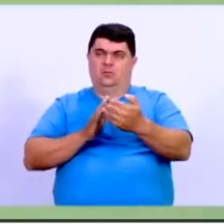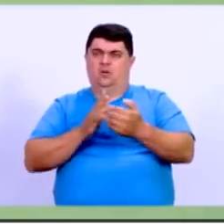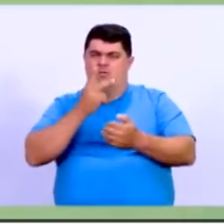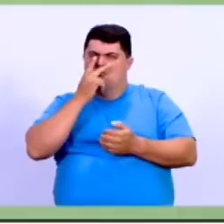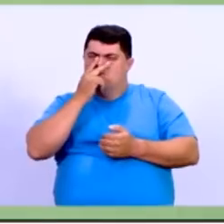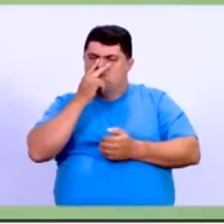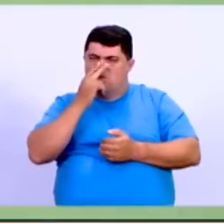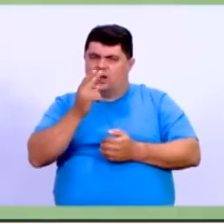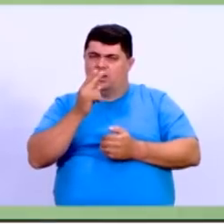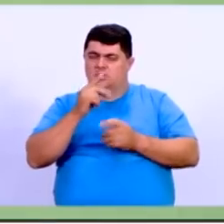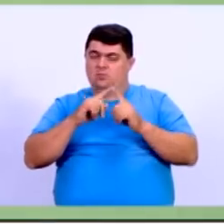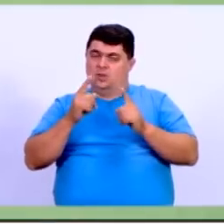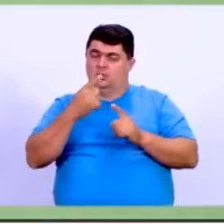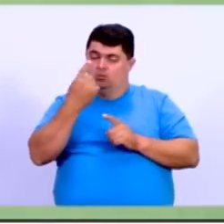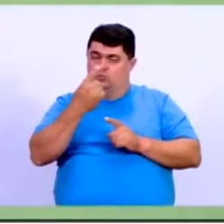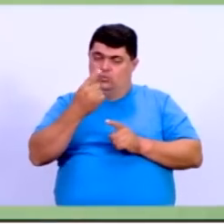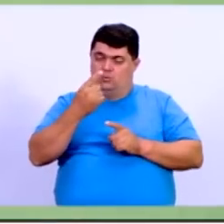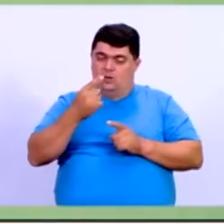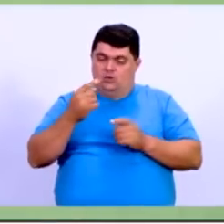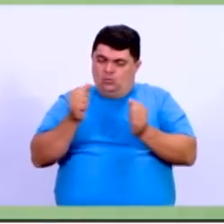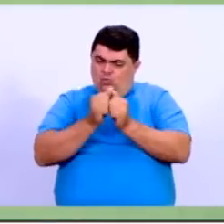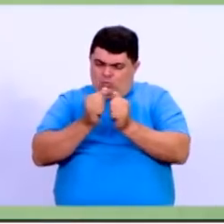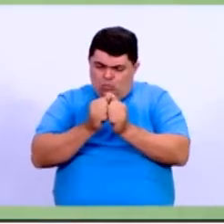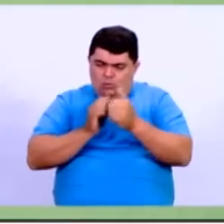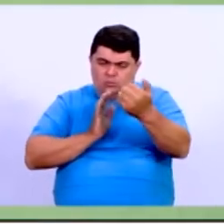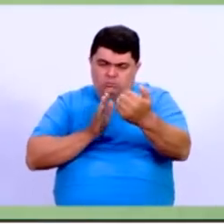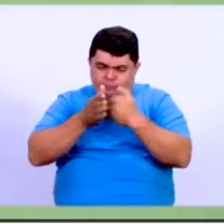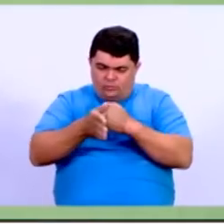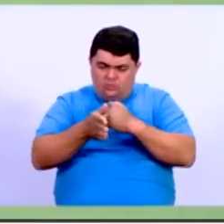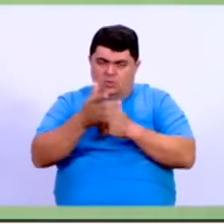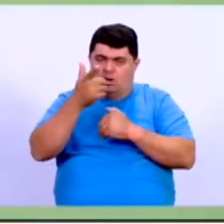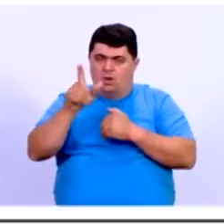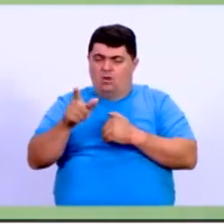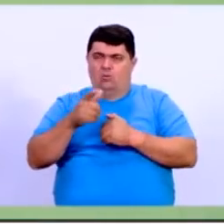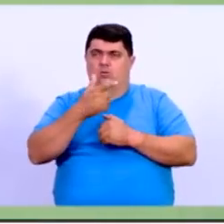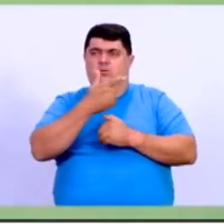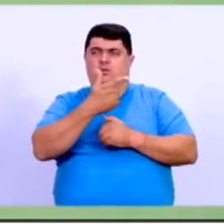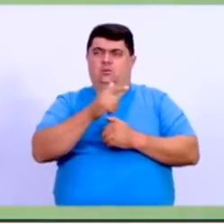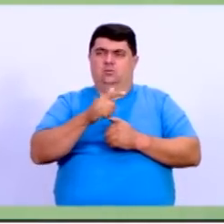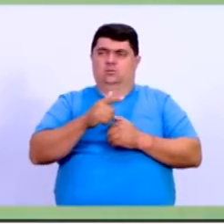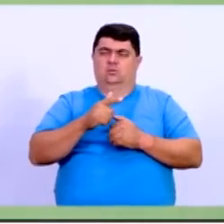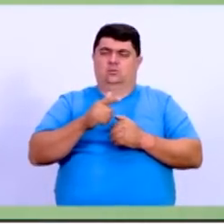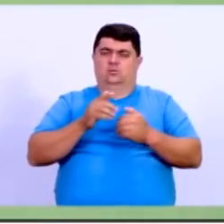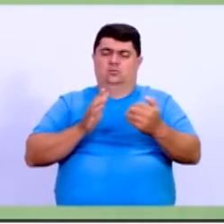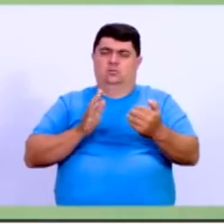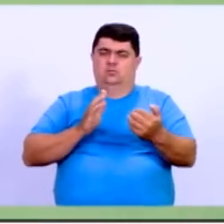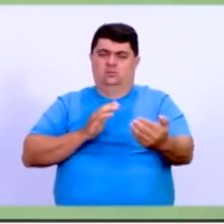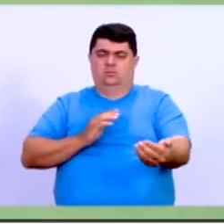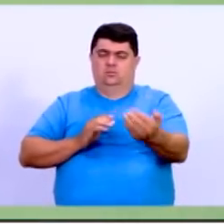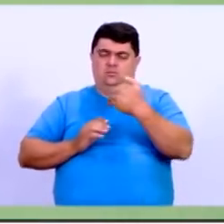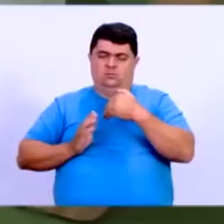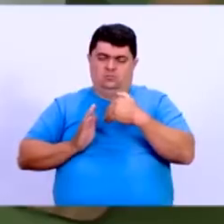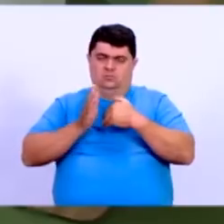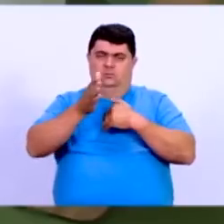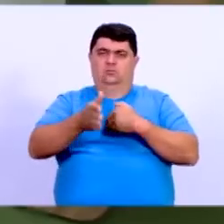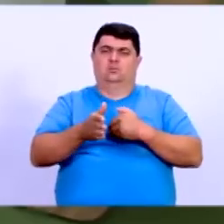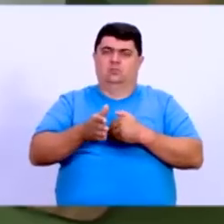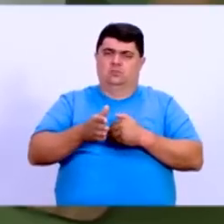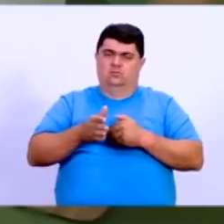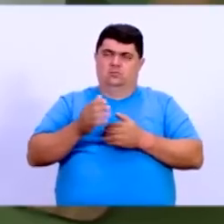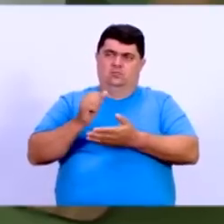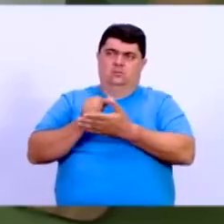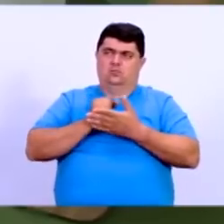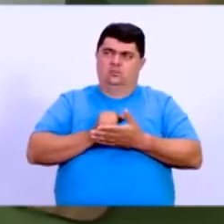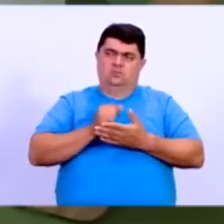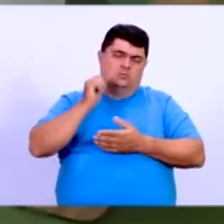parecidas, só que uma ocorre ao mesmo tempo e a outra não, tá? Professor. Vamos colocar aqui, professor, uma contribuição aí? Com certeza.